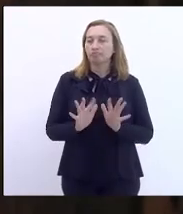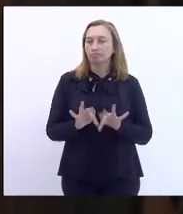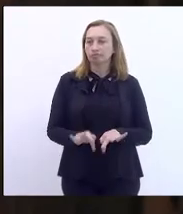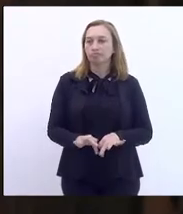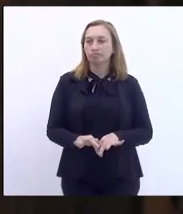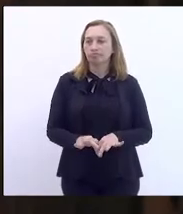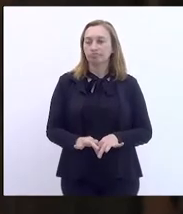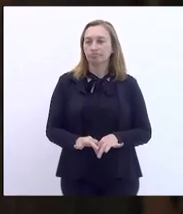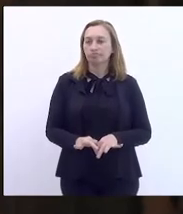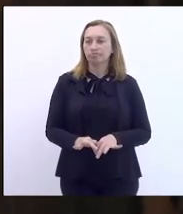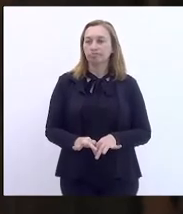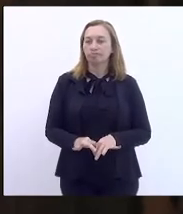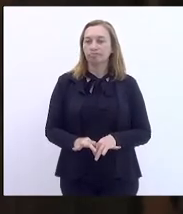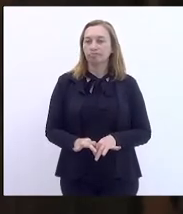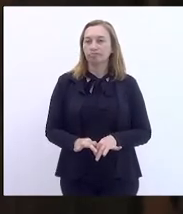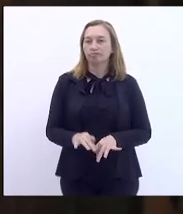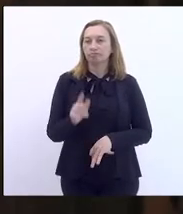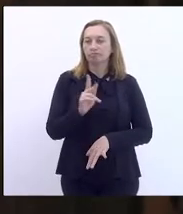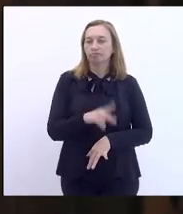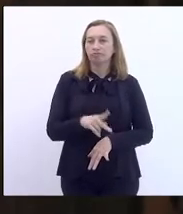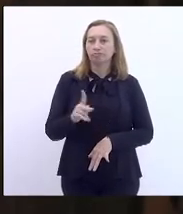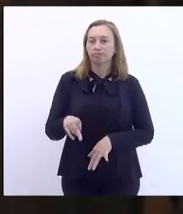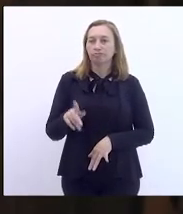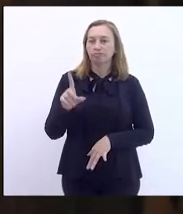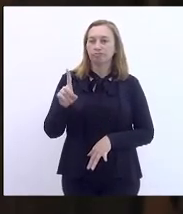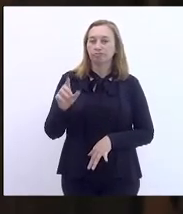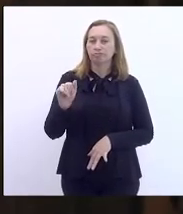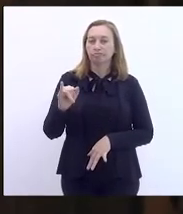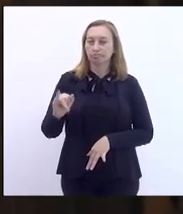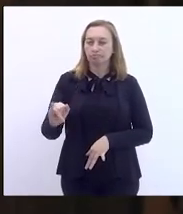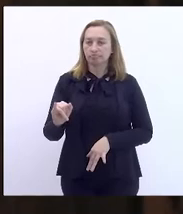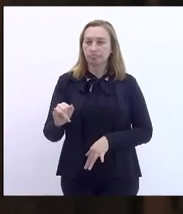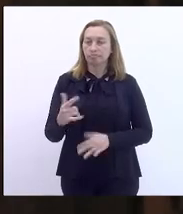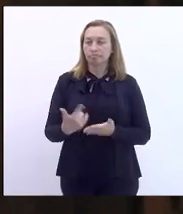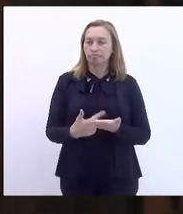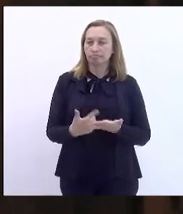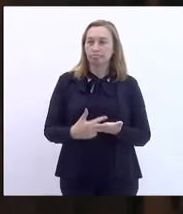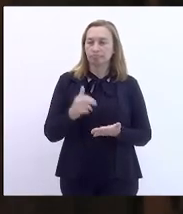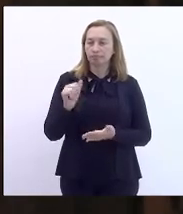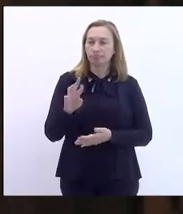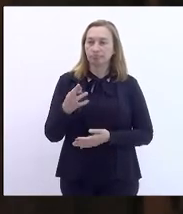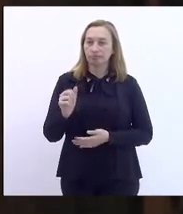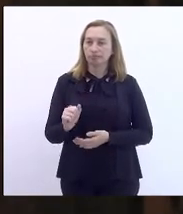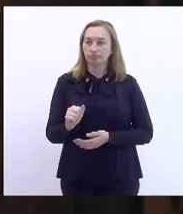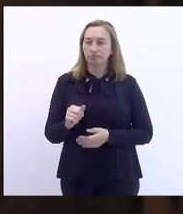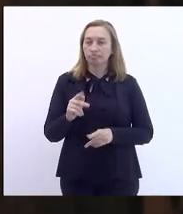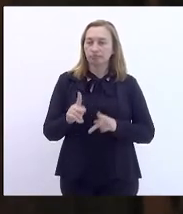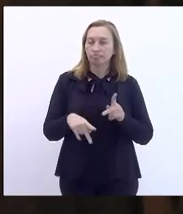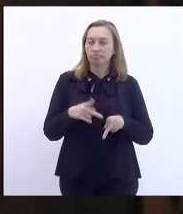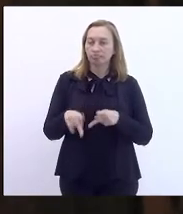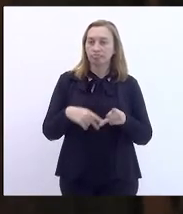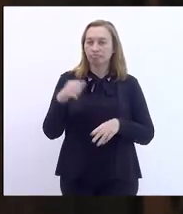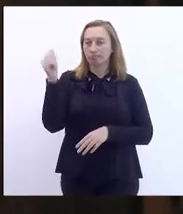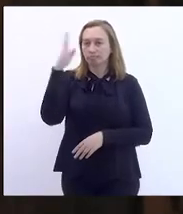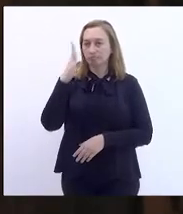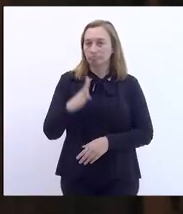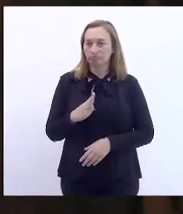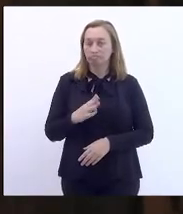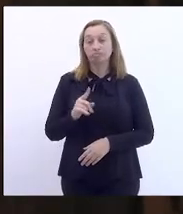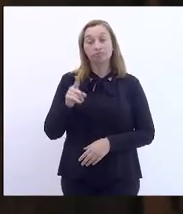encerro o professor Darcy Ribeiro tem um livro antológico chamado o povo brasileiro